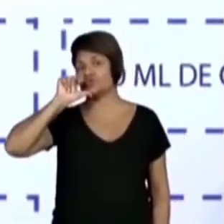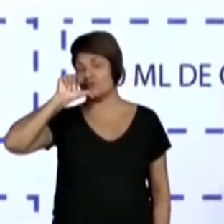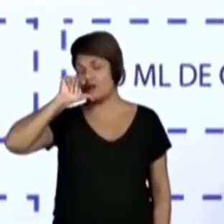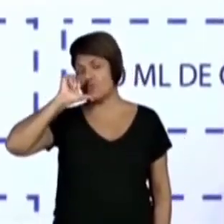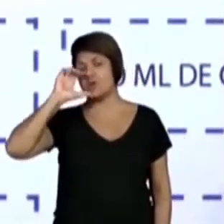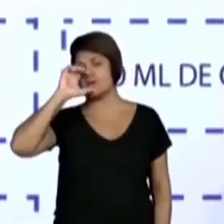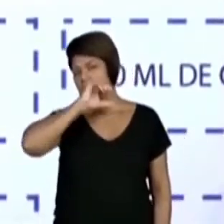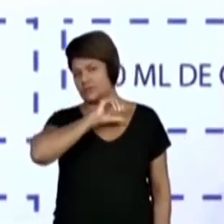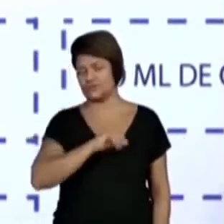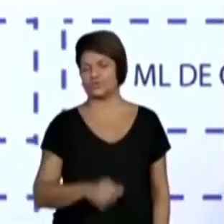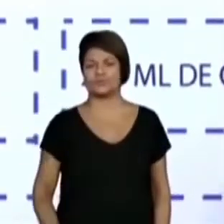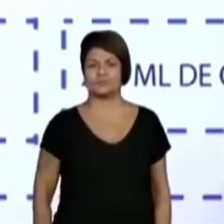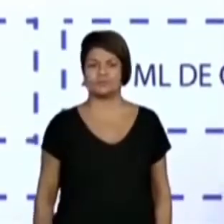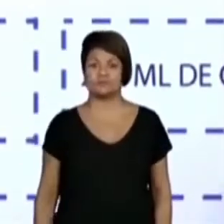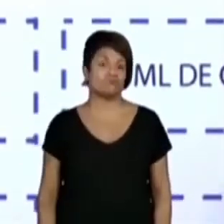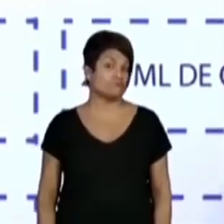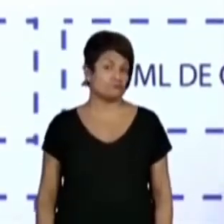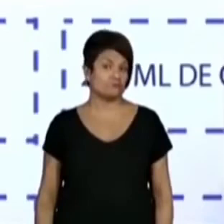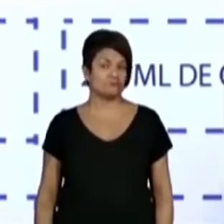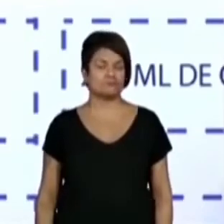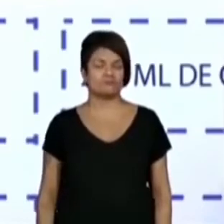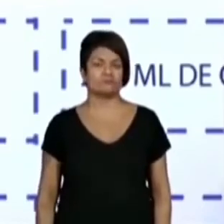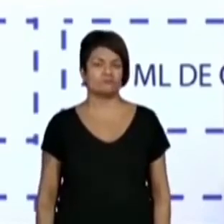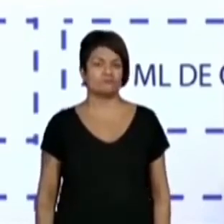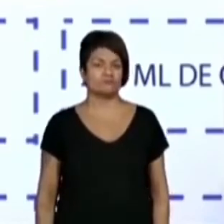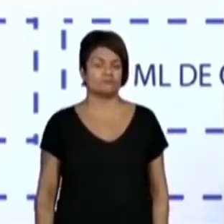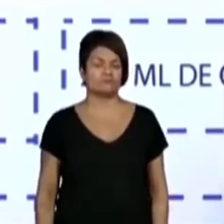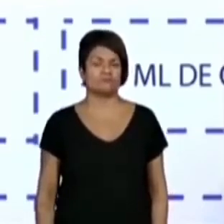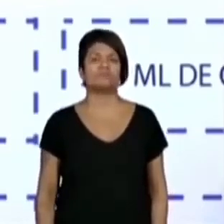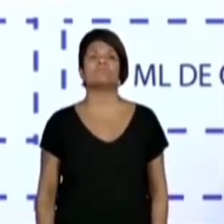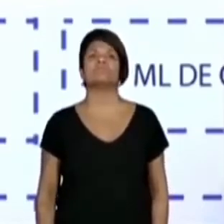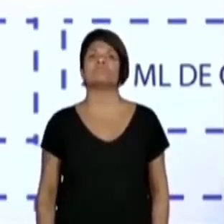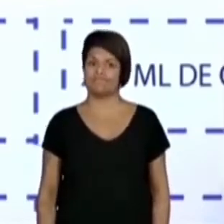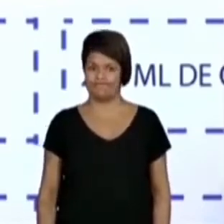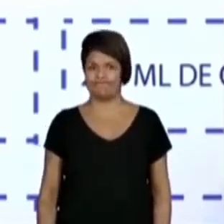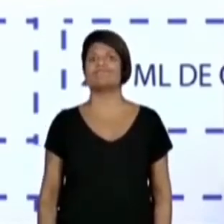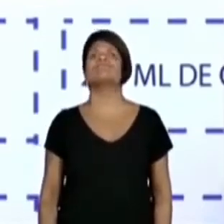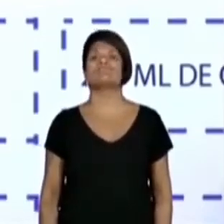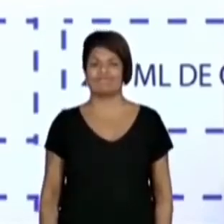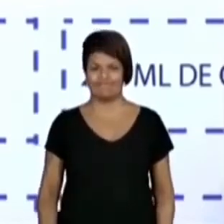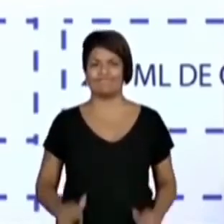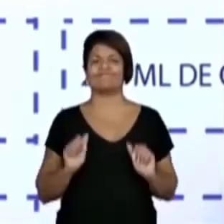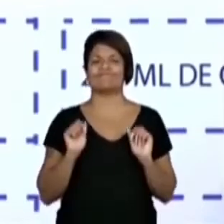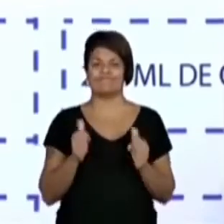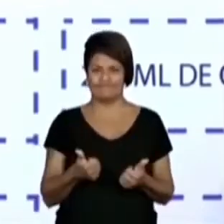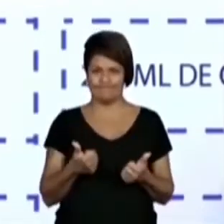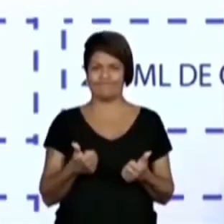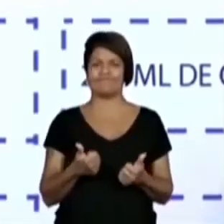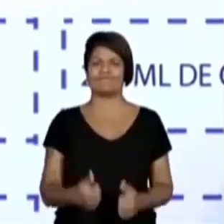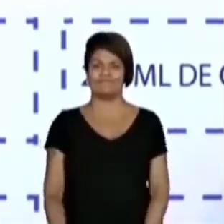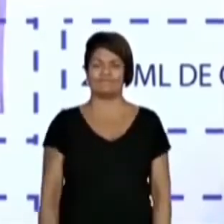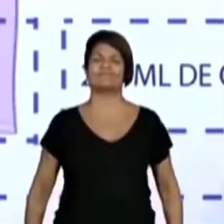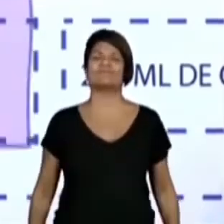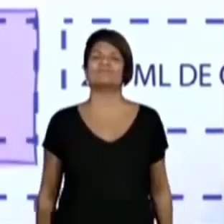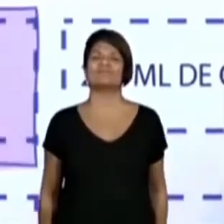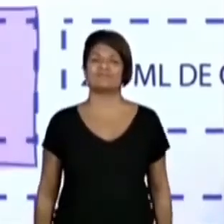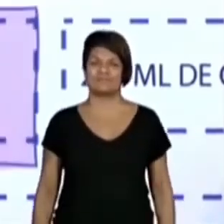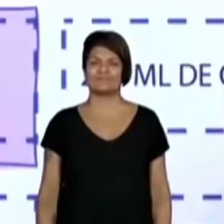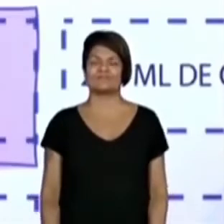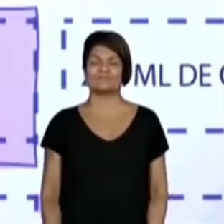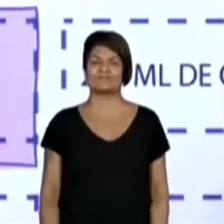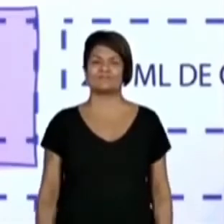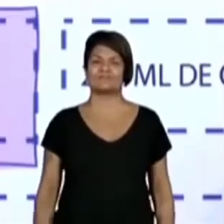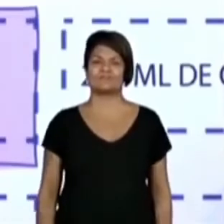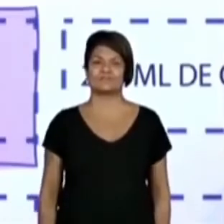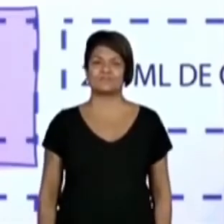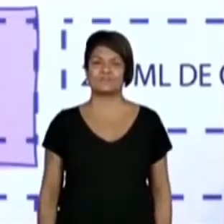de água quente. É ingrediente? É ingrediente. Então, vou deixar na